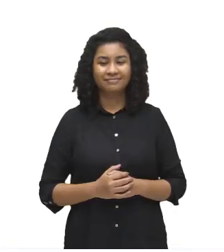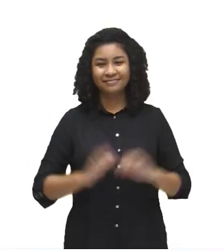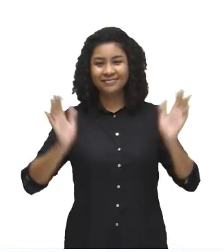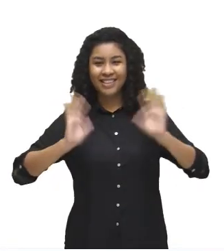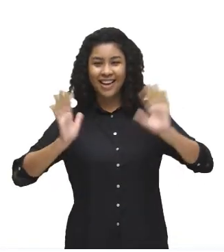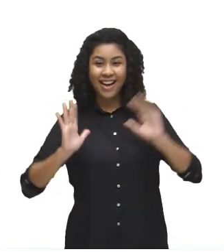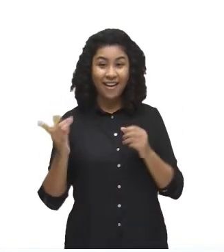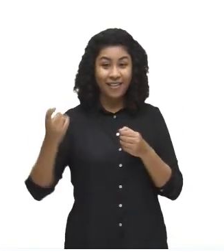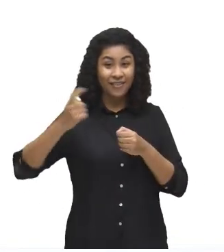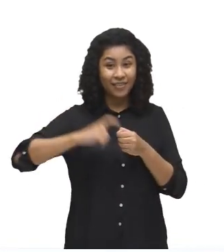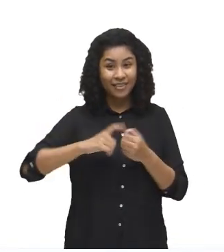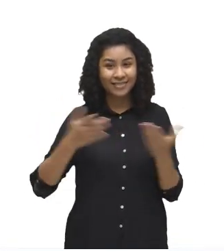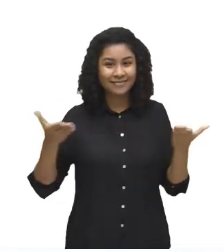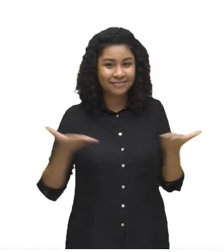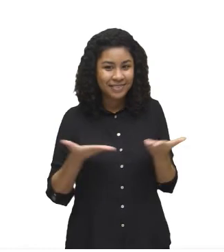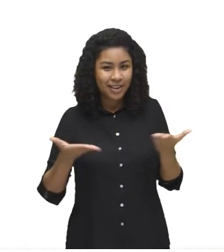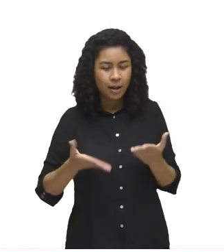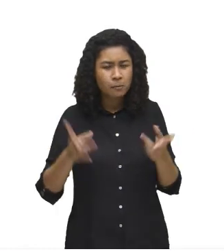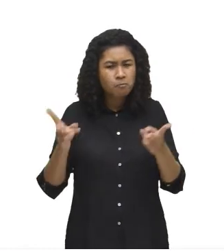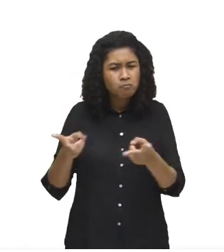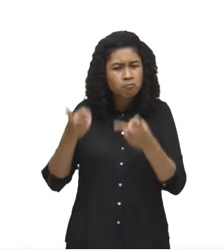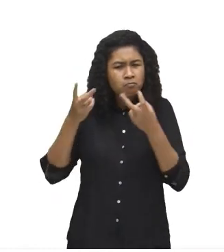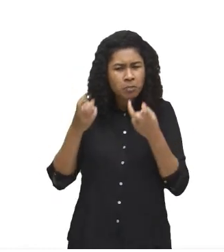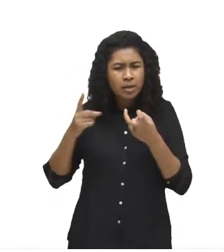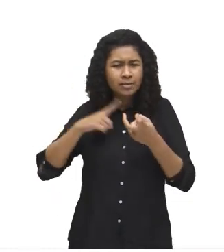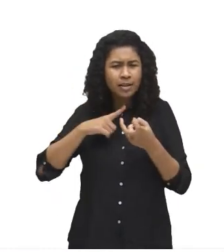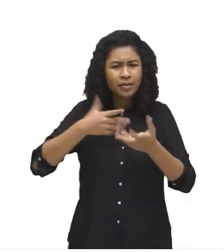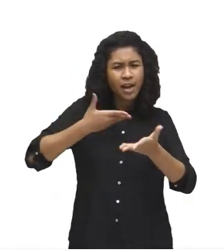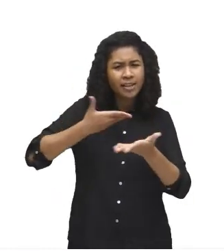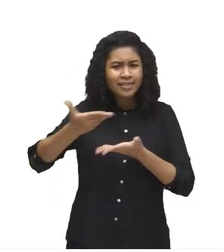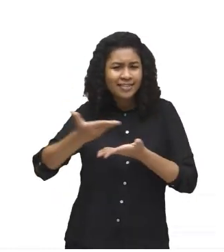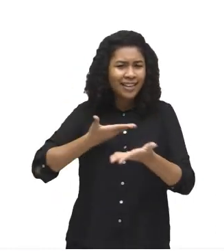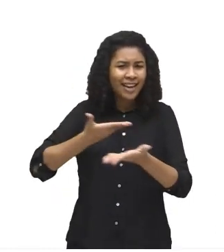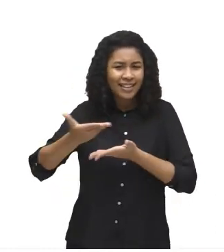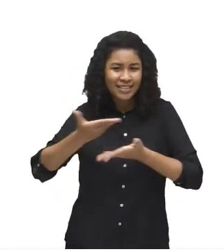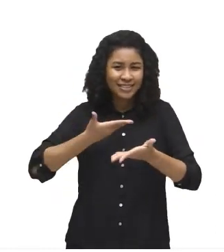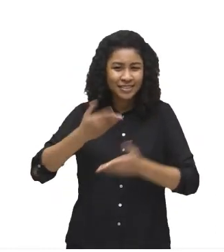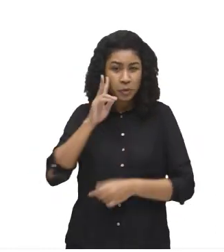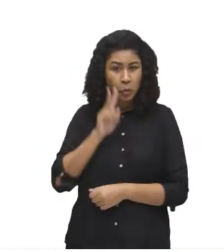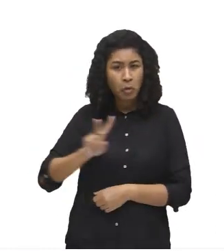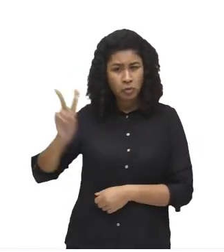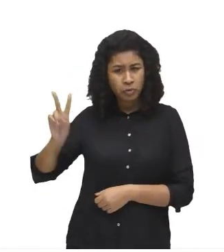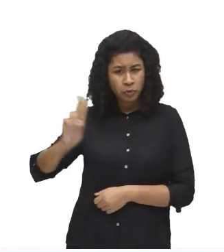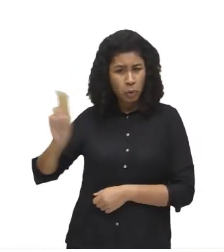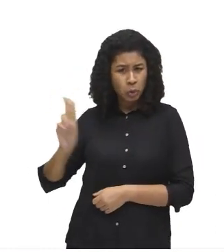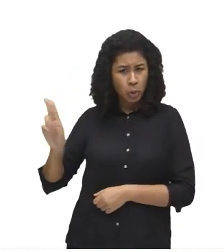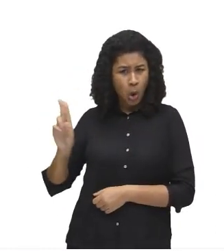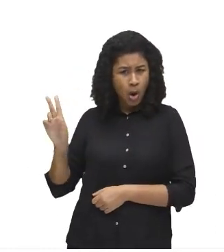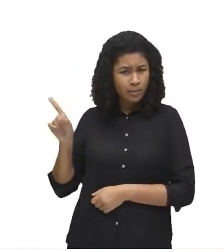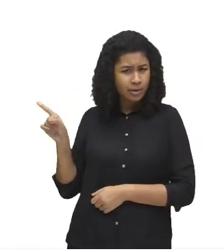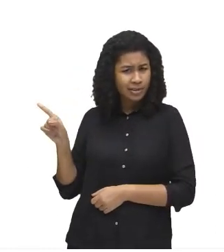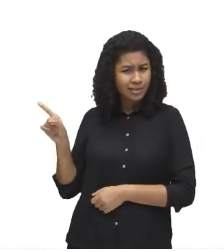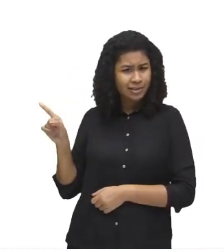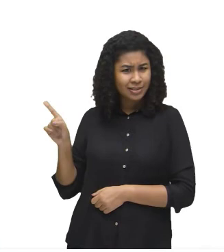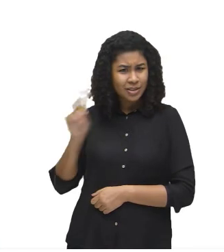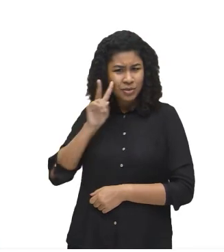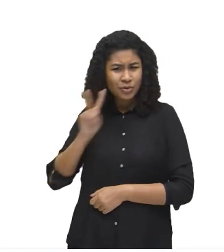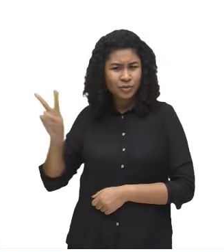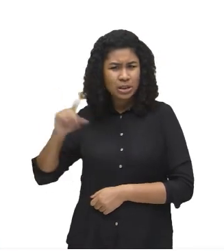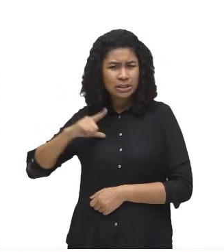Olá, voltamos. Você percebeu aí no interatividade, quando tem a chamada, né? Percebeu os símbolos? O primeiro, olha